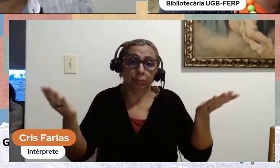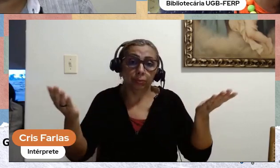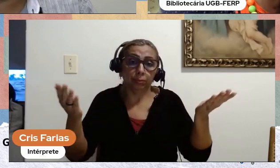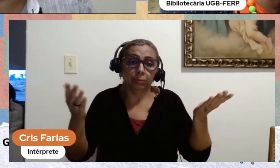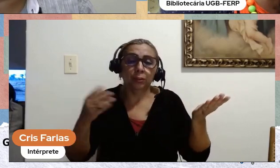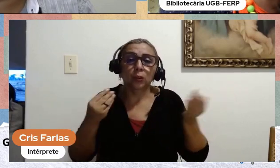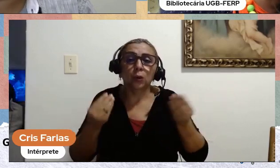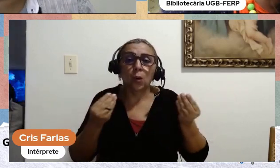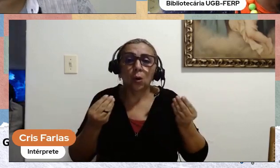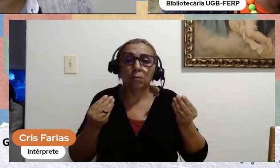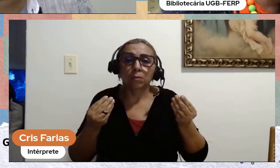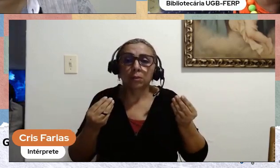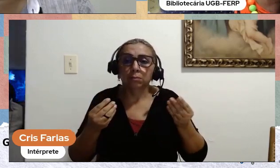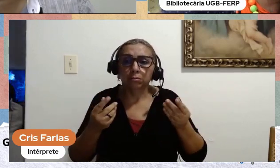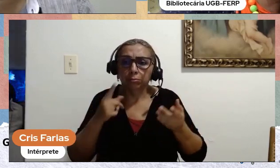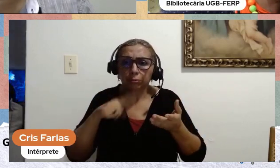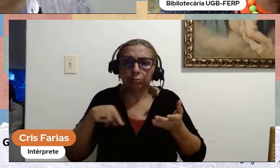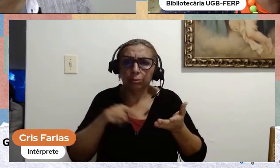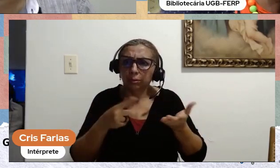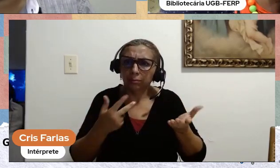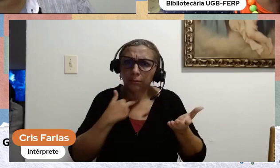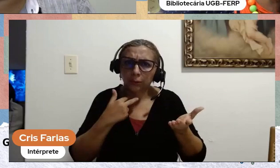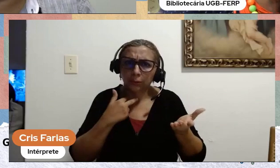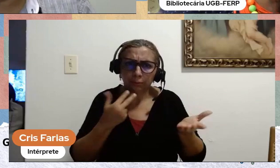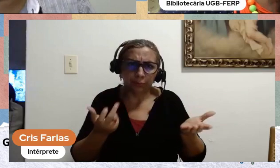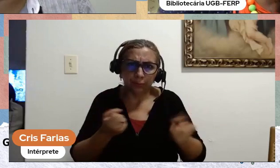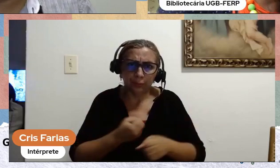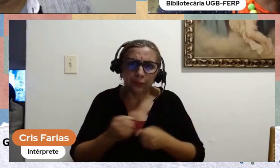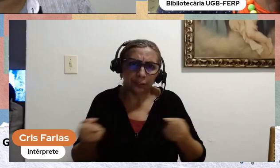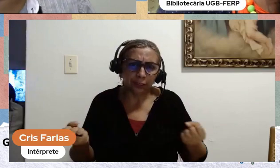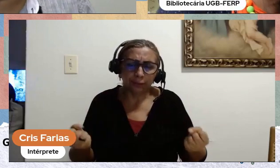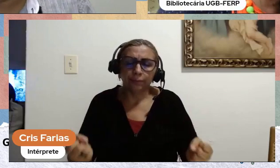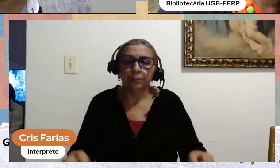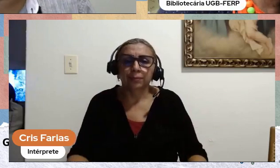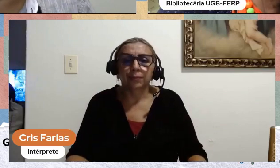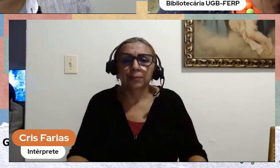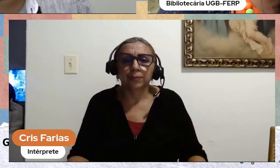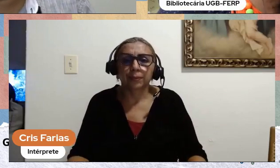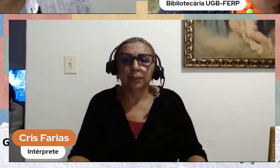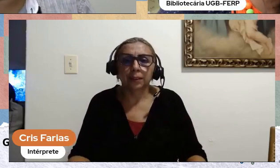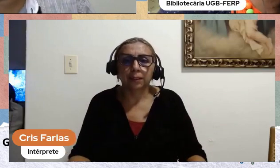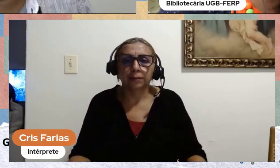que ela vai extinguir tudo? Não tem nem sentido, né? Porque